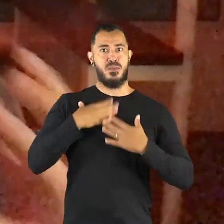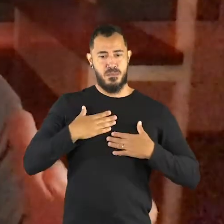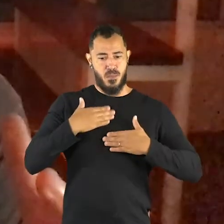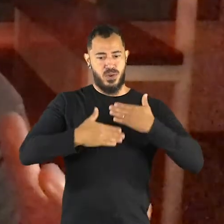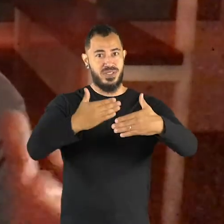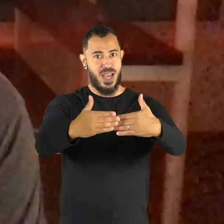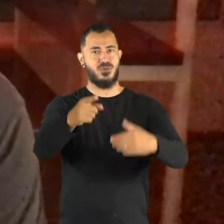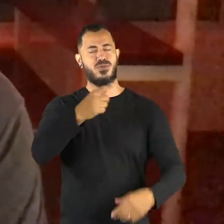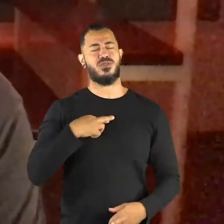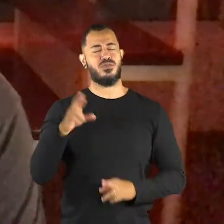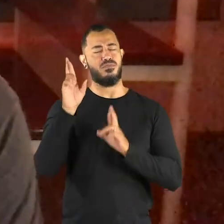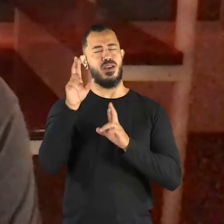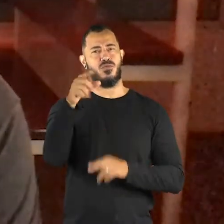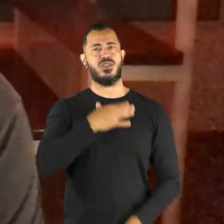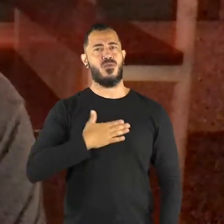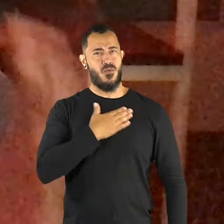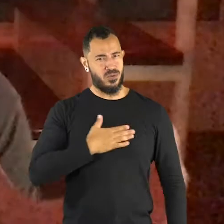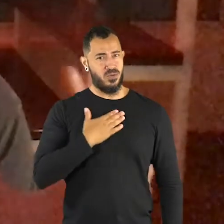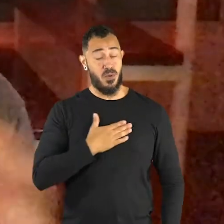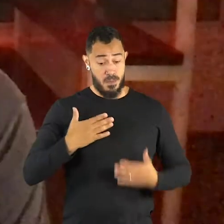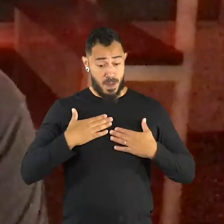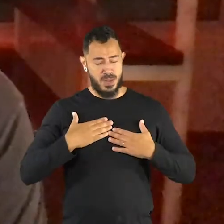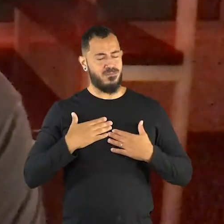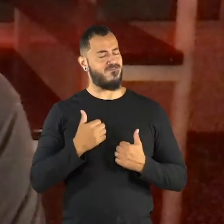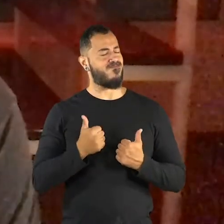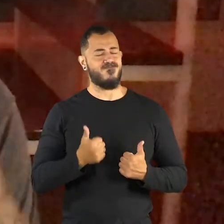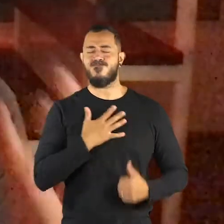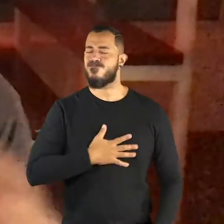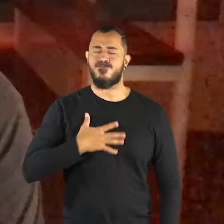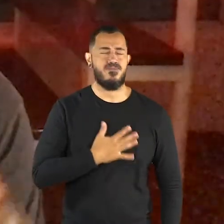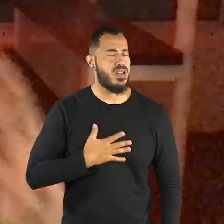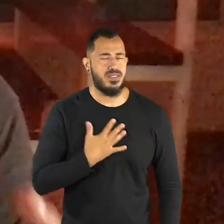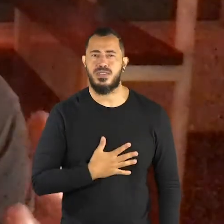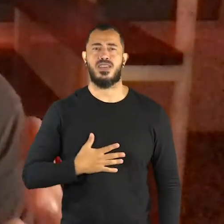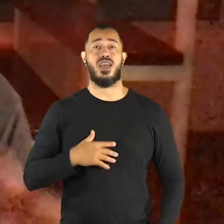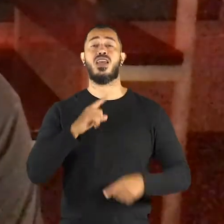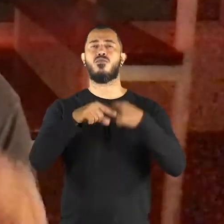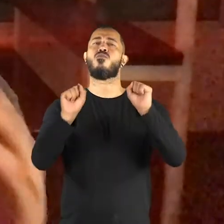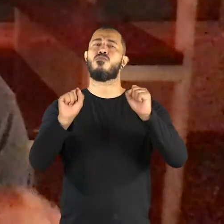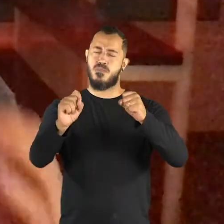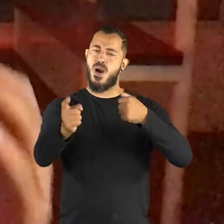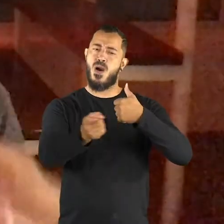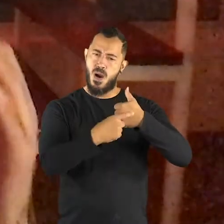que vocês tenham gostado. Para mim é um prazer enorme. Se vocês quiserem, pode me adicionar no Instagram,